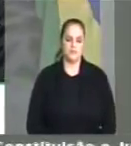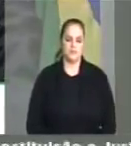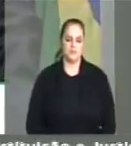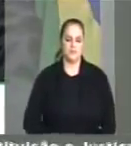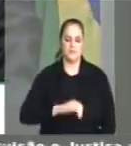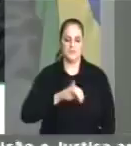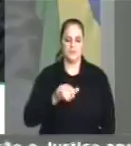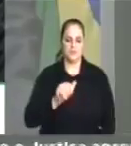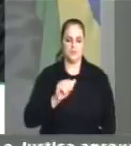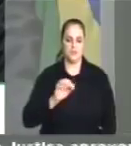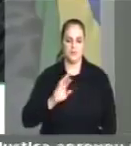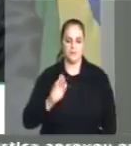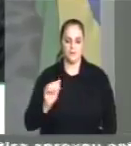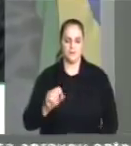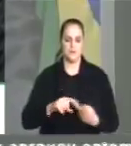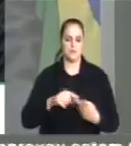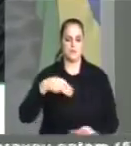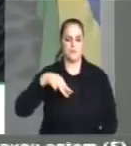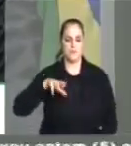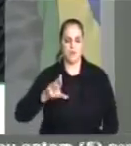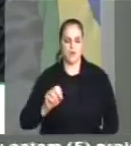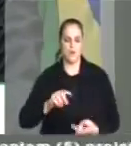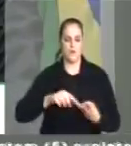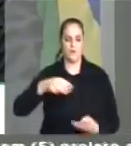Mauro Benevides, Miro,